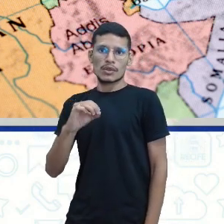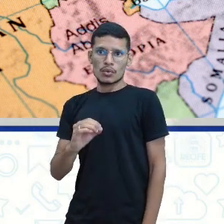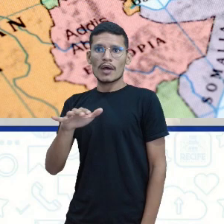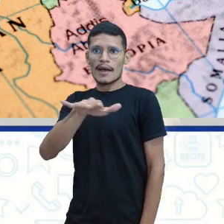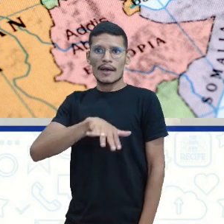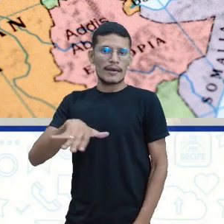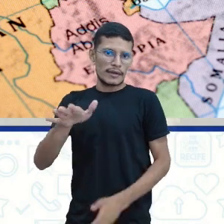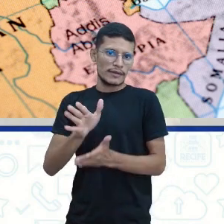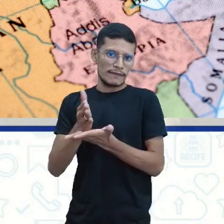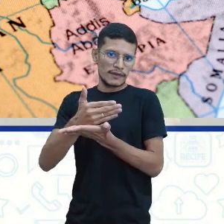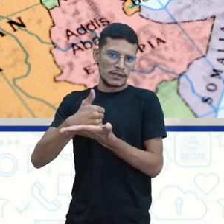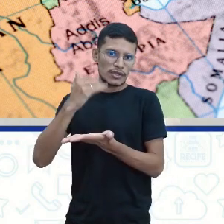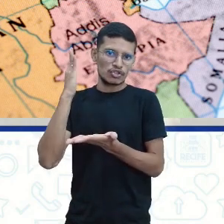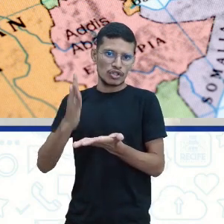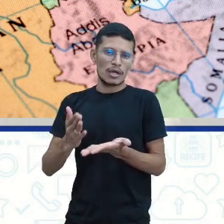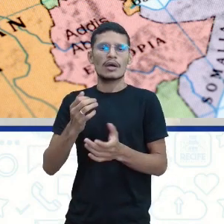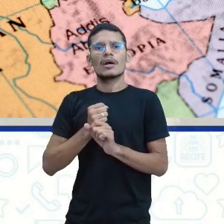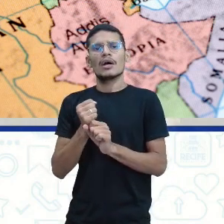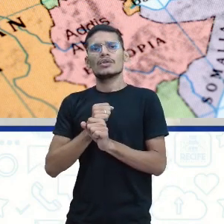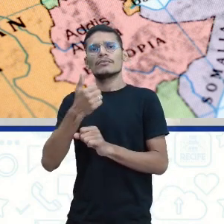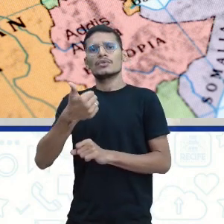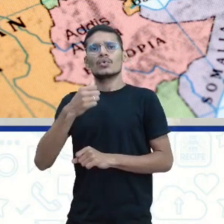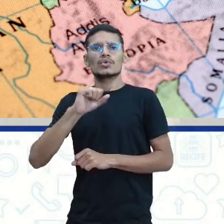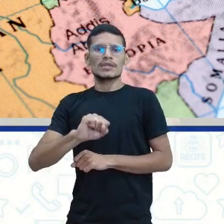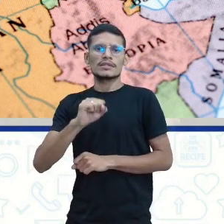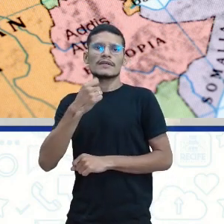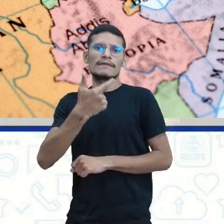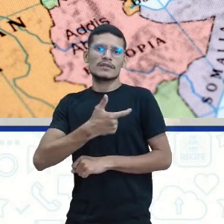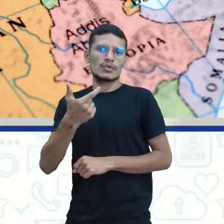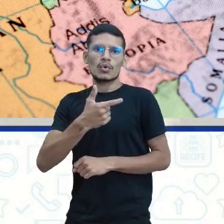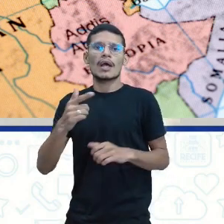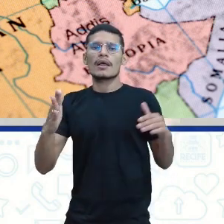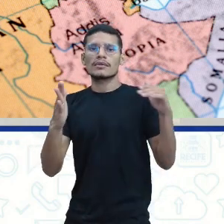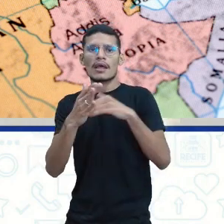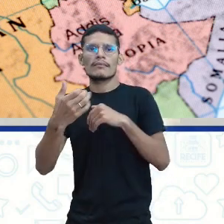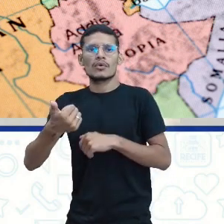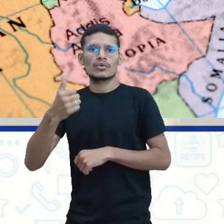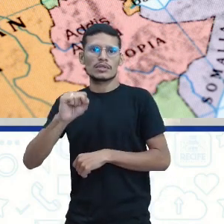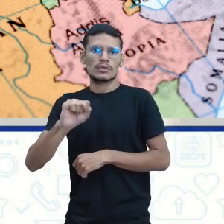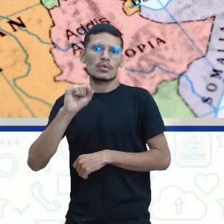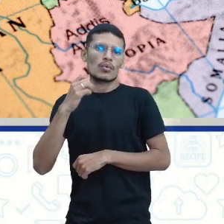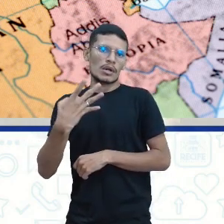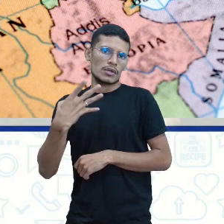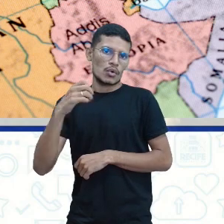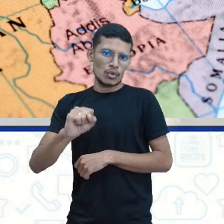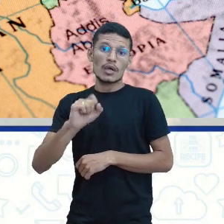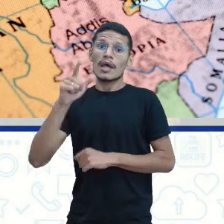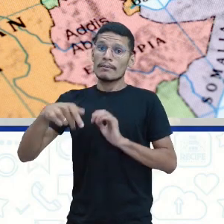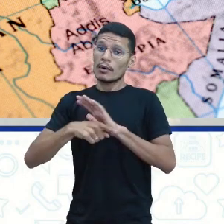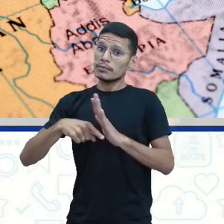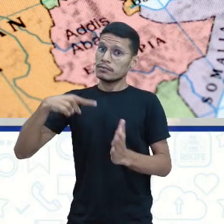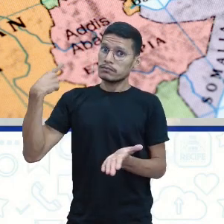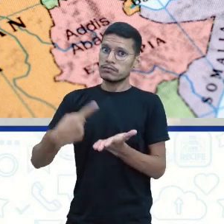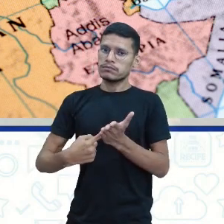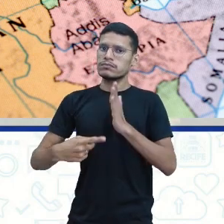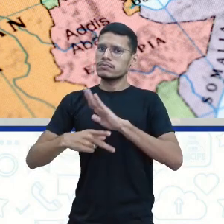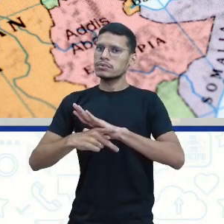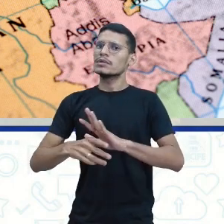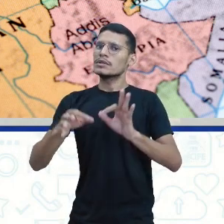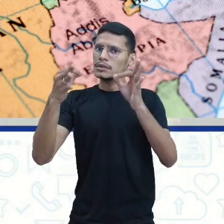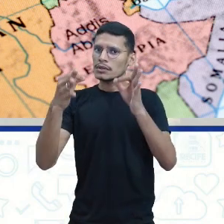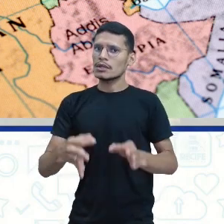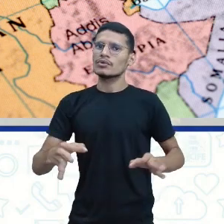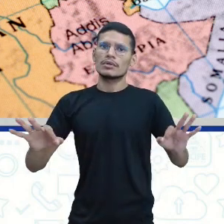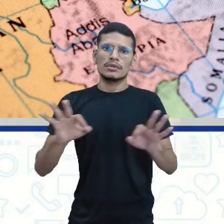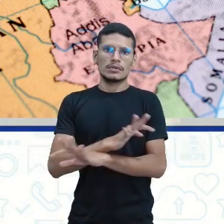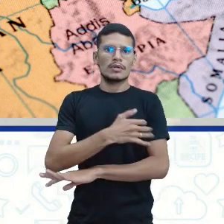essas áreas divididas aí entre 1822 e 1848. E isso foi o acordo firmado após, né, o